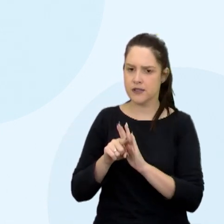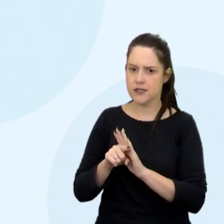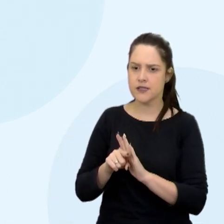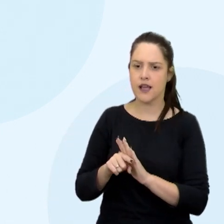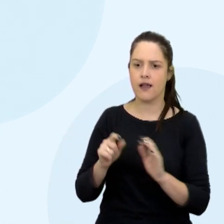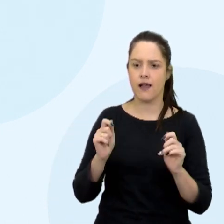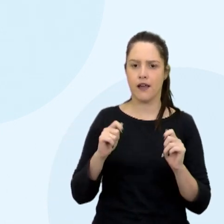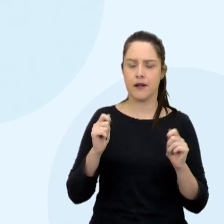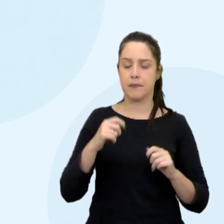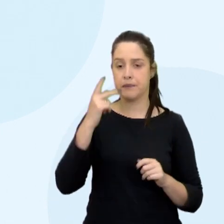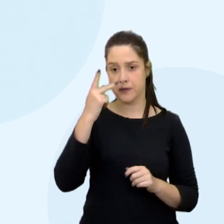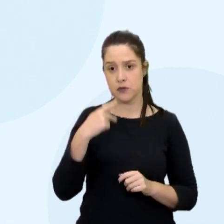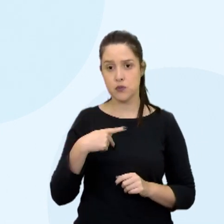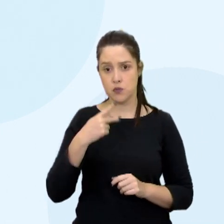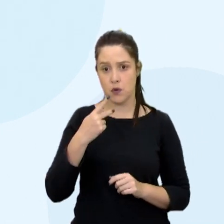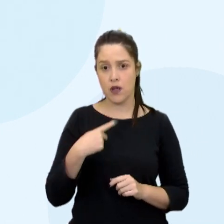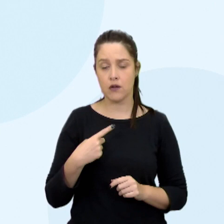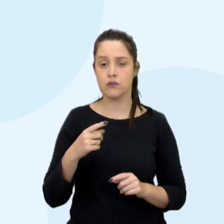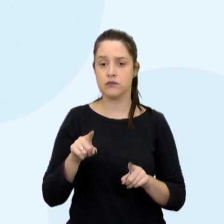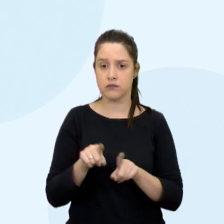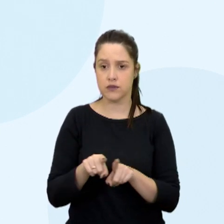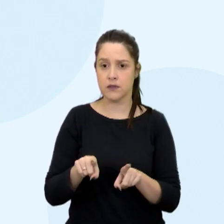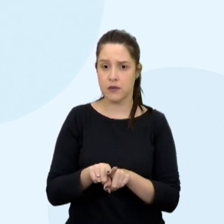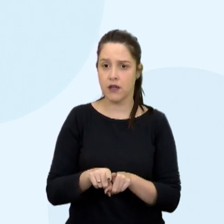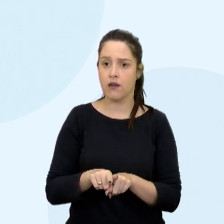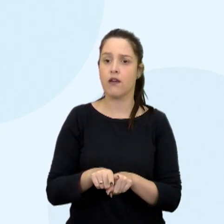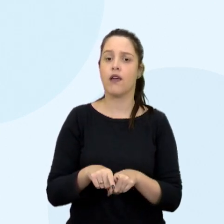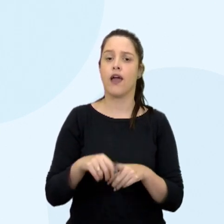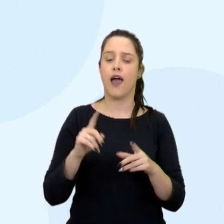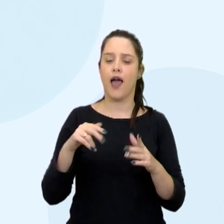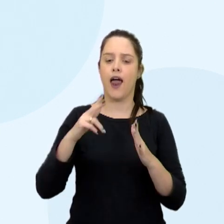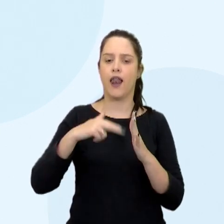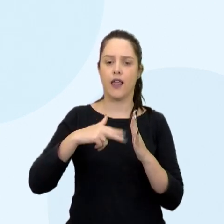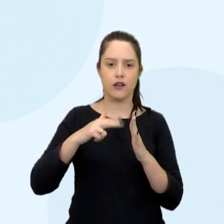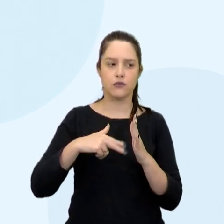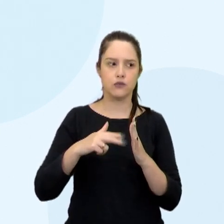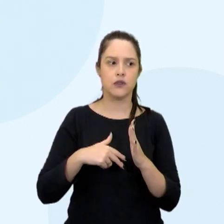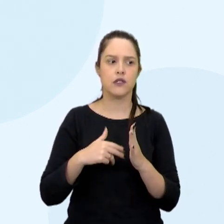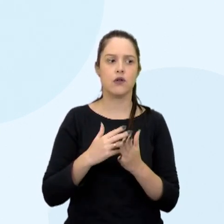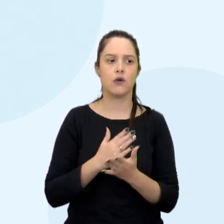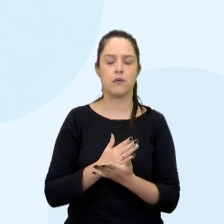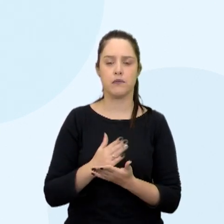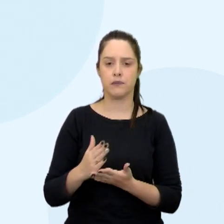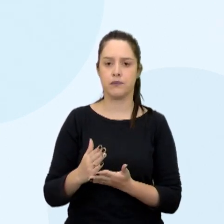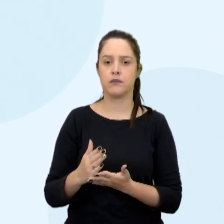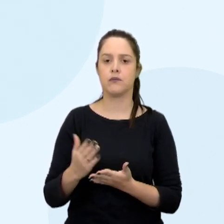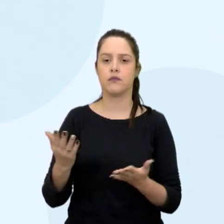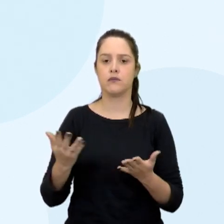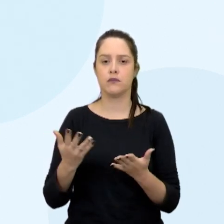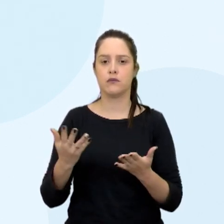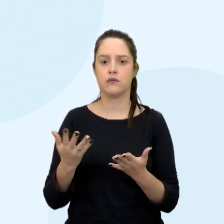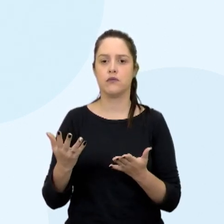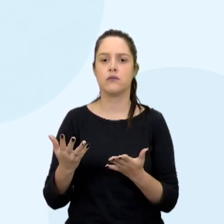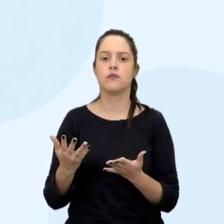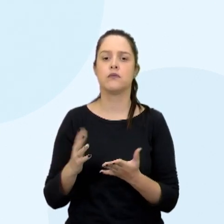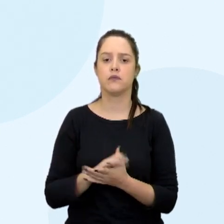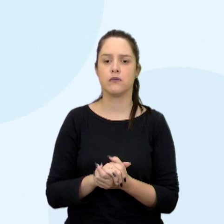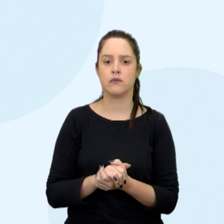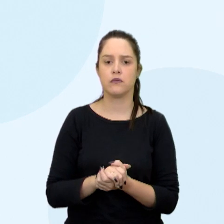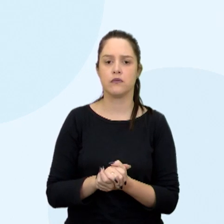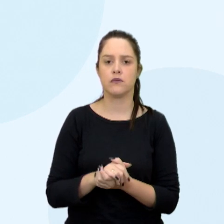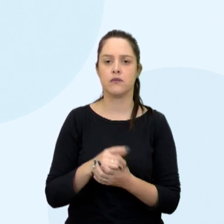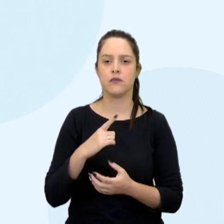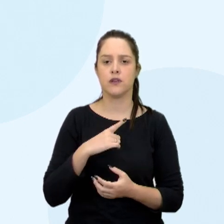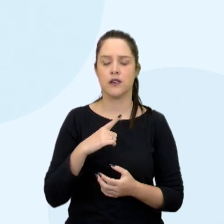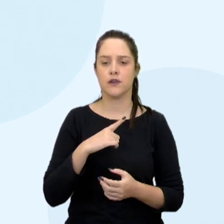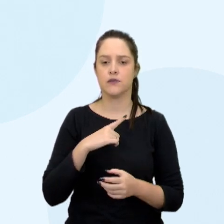repertório pessoal, e com isso, direcionar para a leitura acadêmica de imagens. Olha só, então nós temos as perguntas. Pictórico